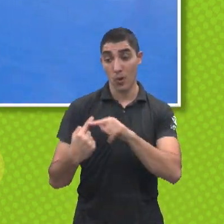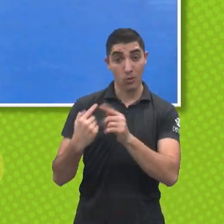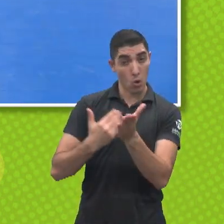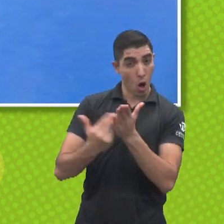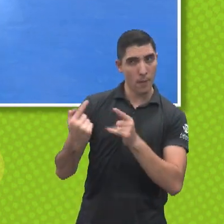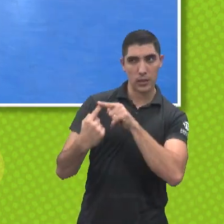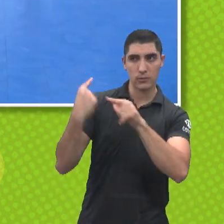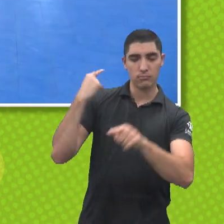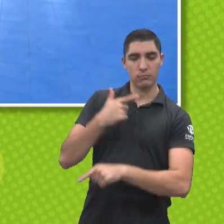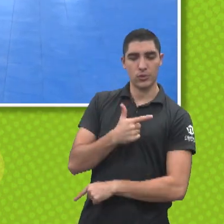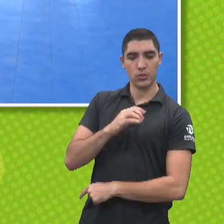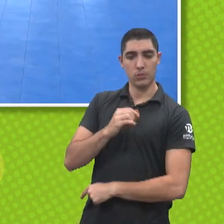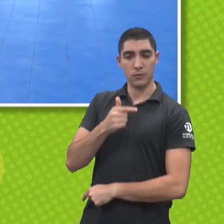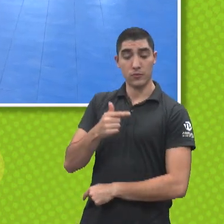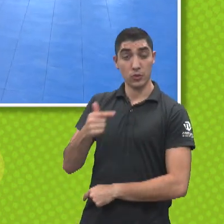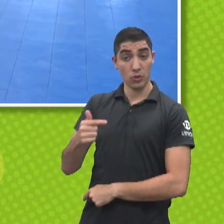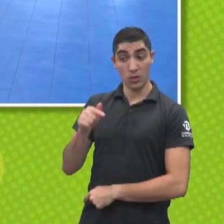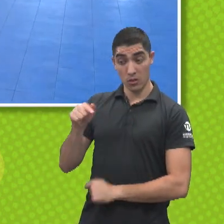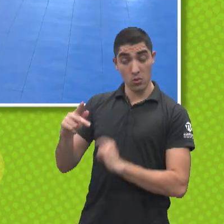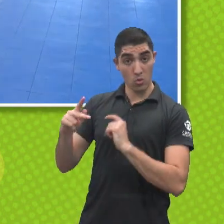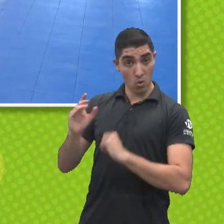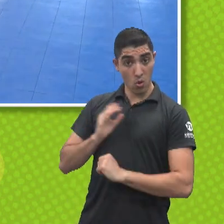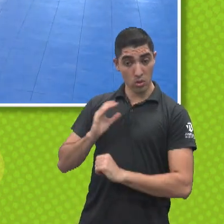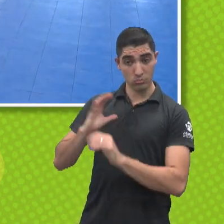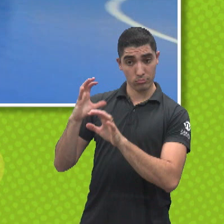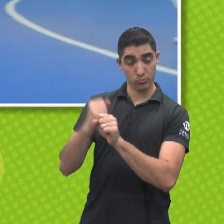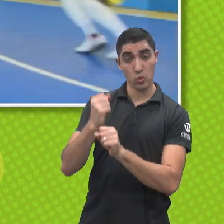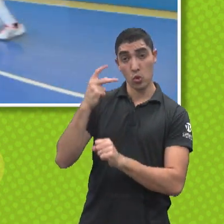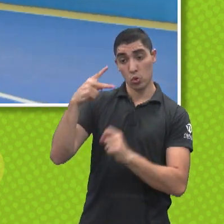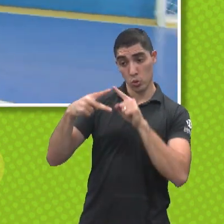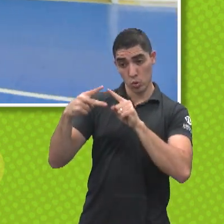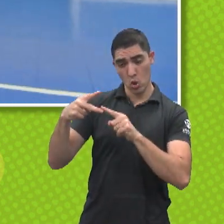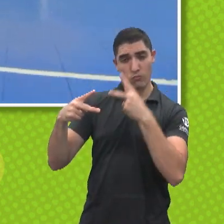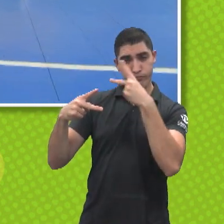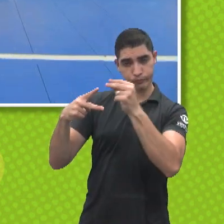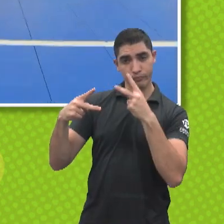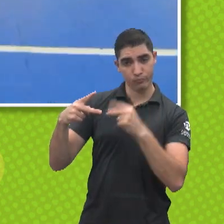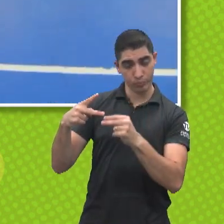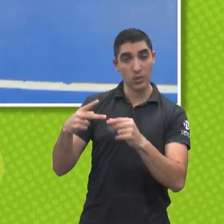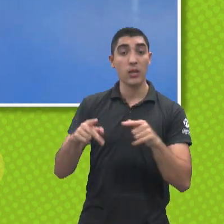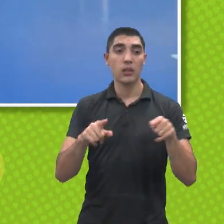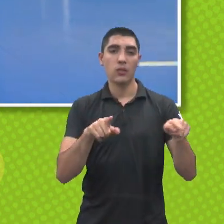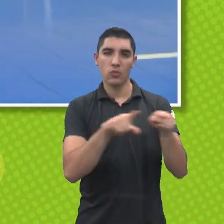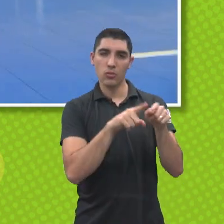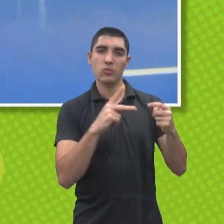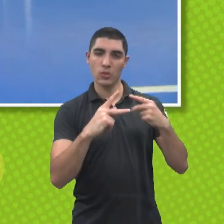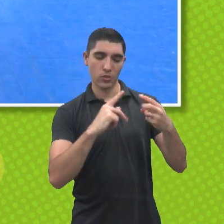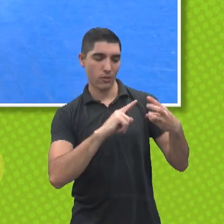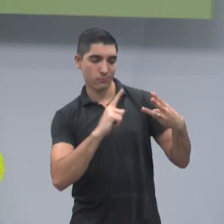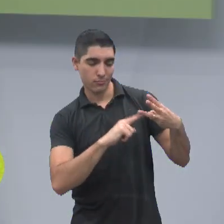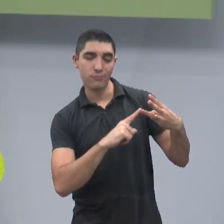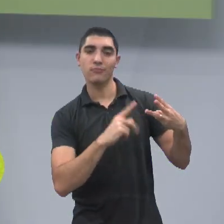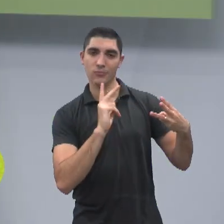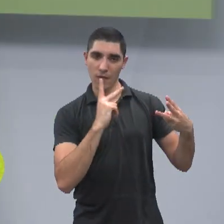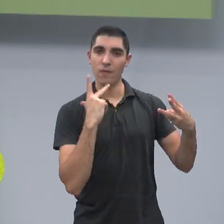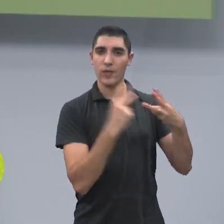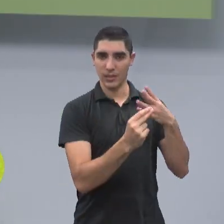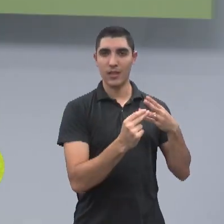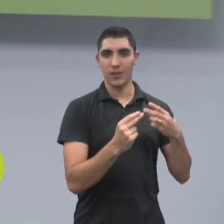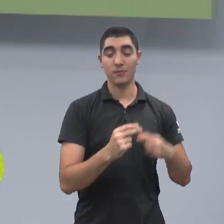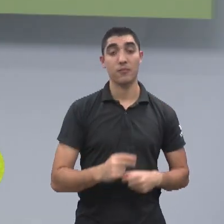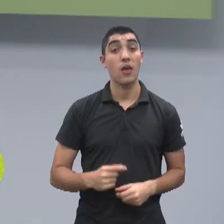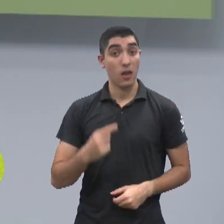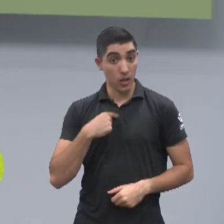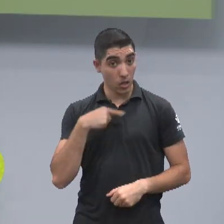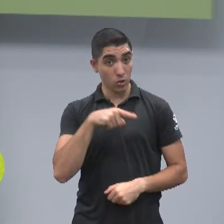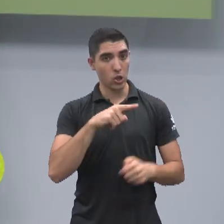2022, sendo que o Corinthians tem 2 títulos contra o São José e o São José foi o último campeão, justamente vencendo o Corinthians, Brunão. E eu fiz 2 dessas